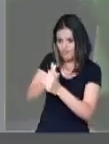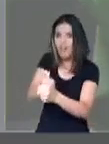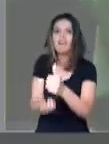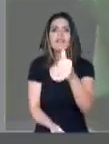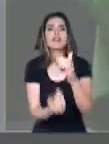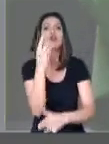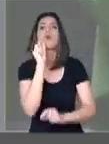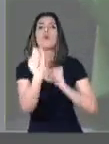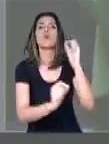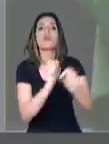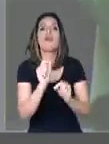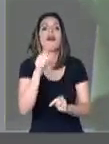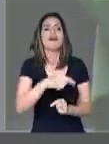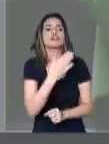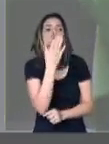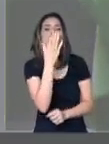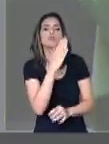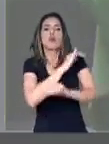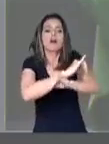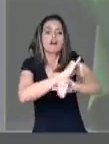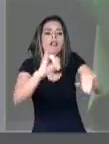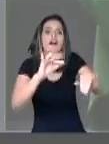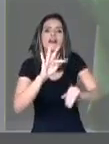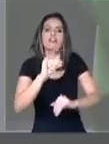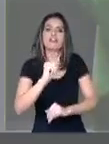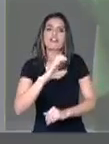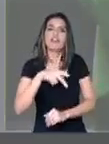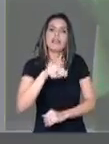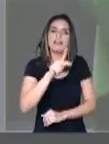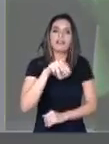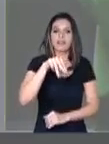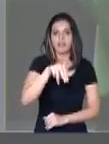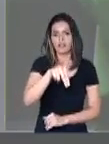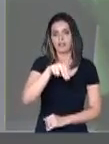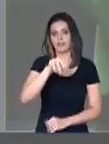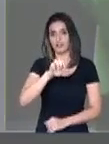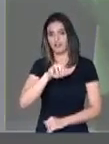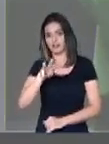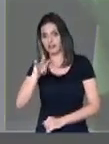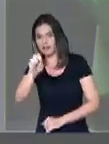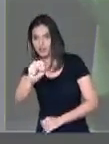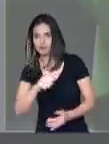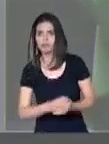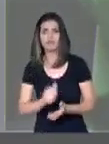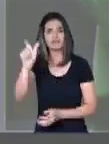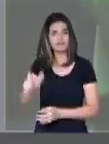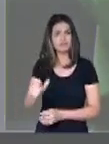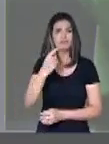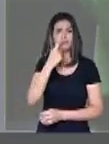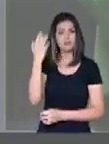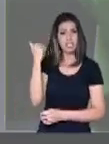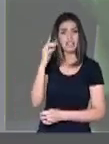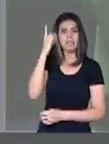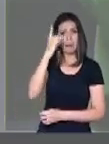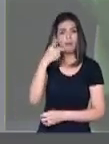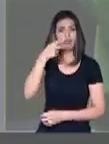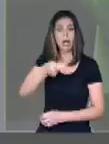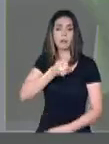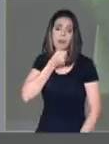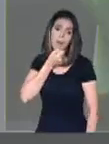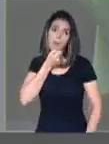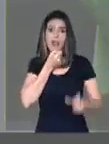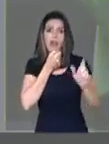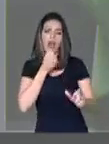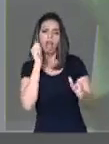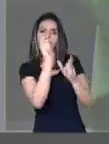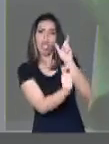implementado no nosso país. Agora, há poucos minutos, um deputado falou no microfone verdadeiras barbaridades sobre